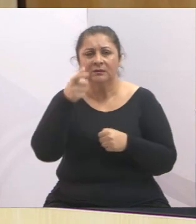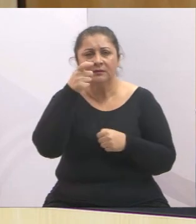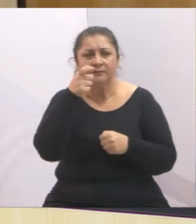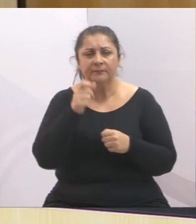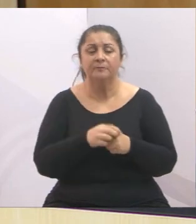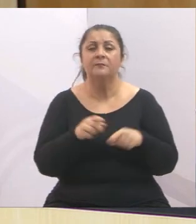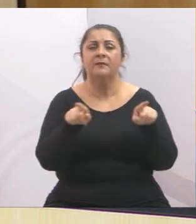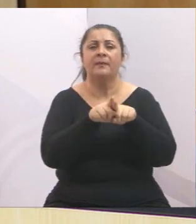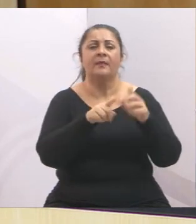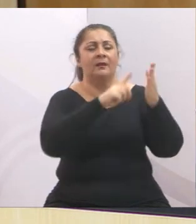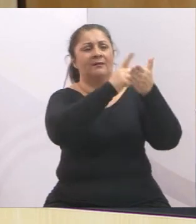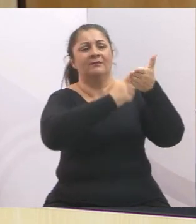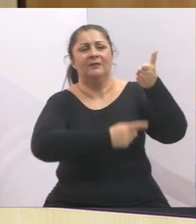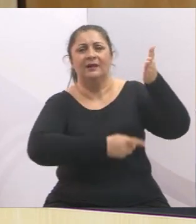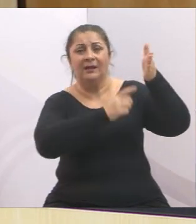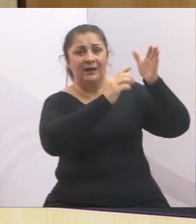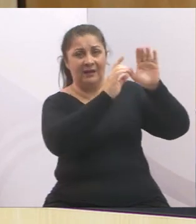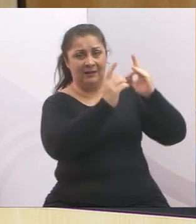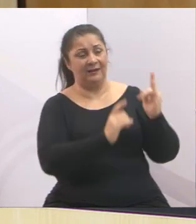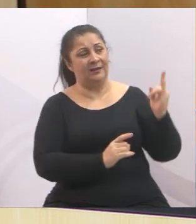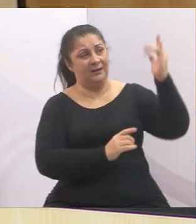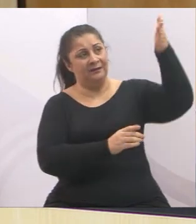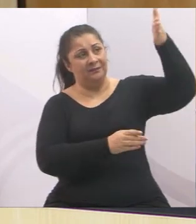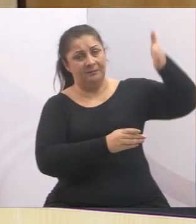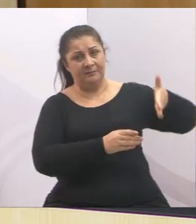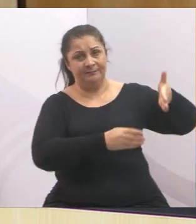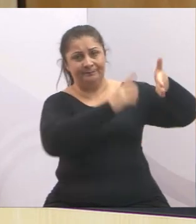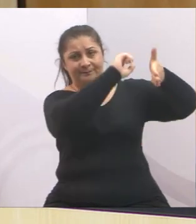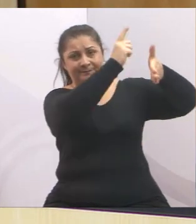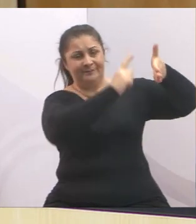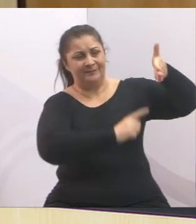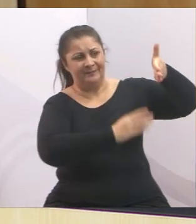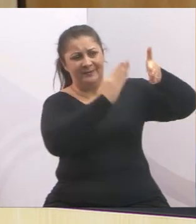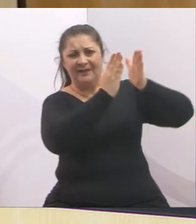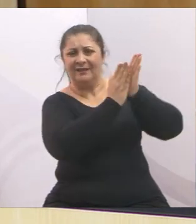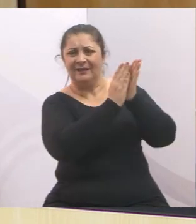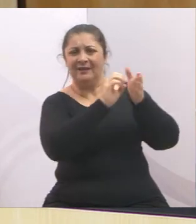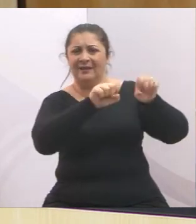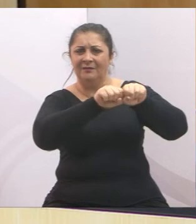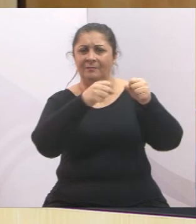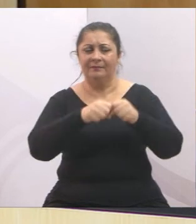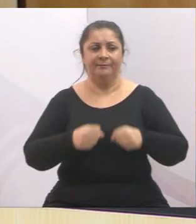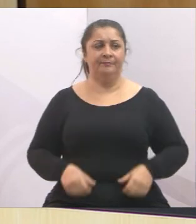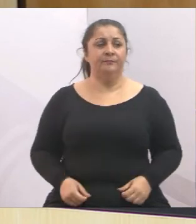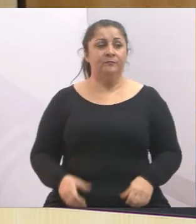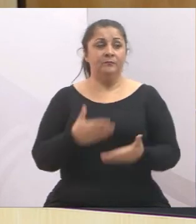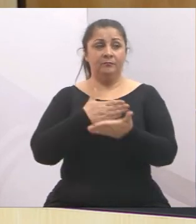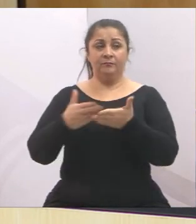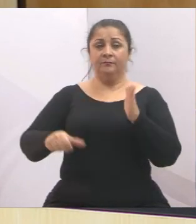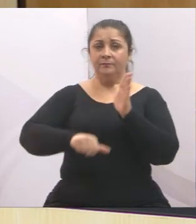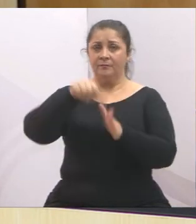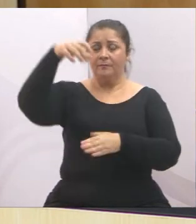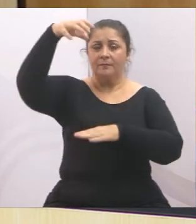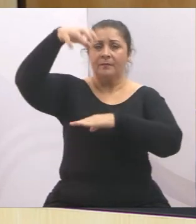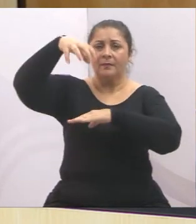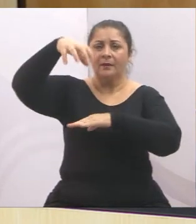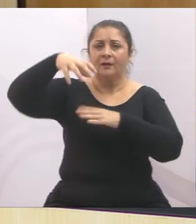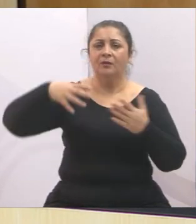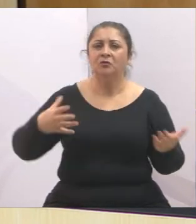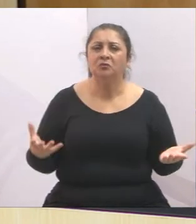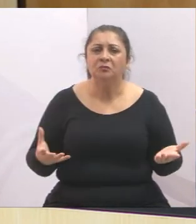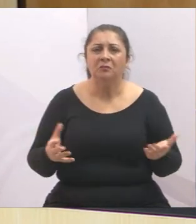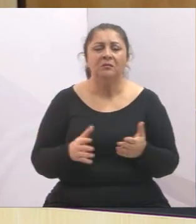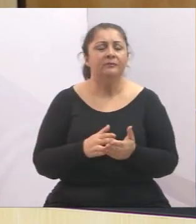esgoto sem saída, entrada de água nos blocos, desde da primeira chuva, cobrança de construção de um